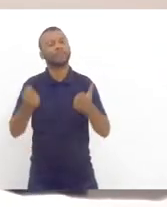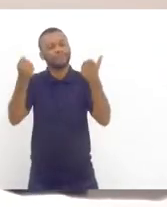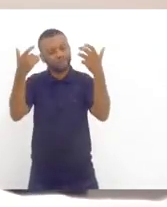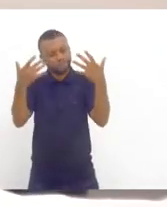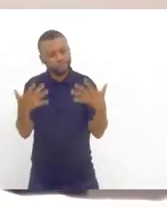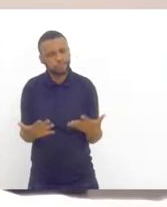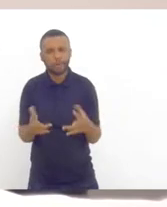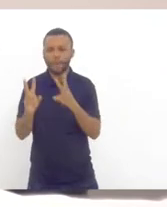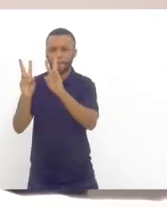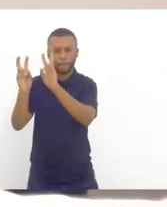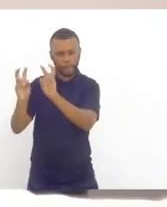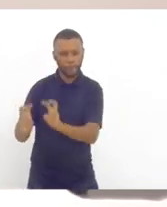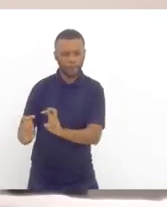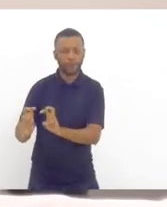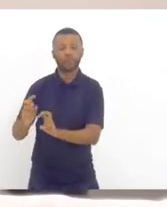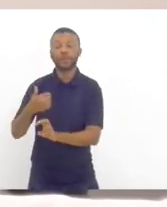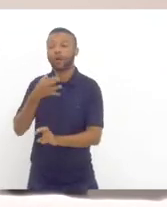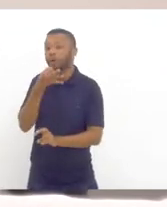entendo eu,